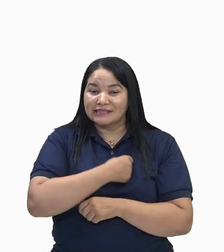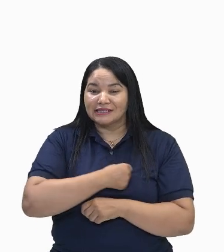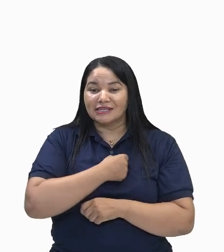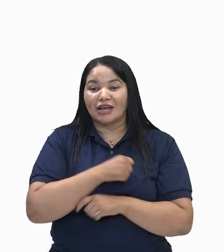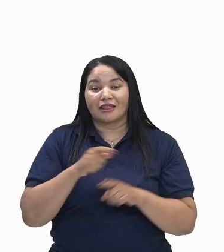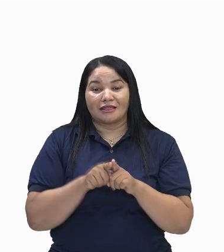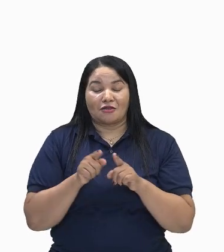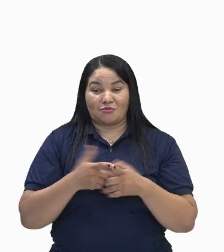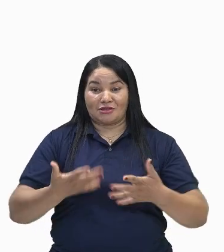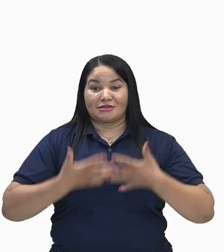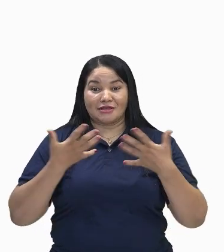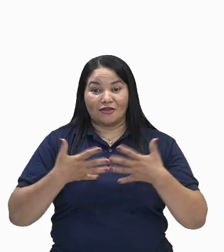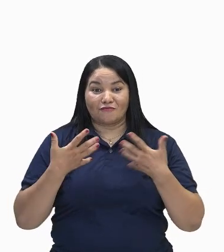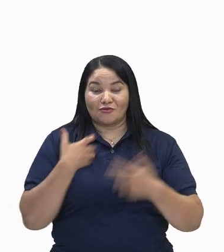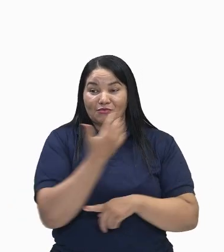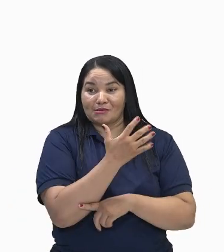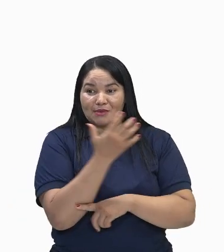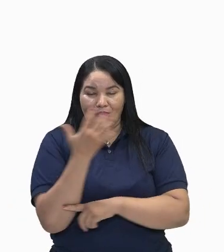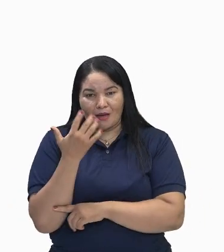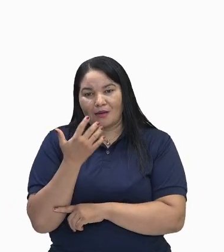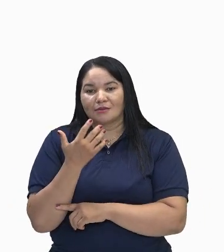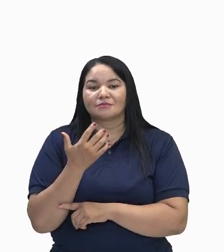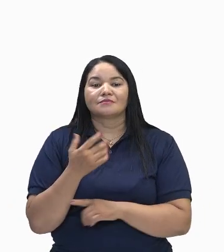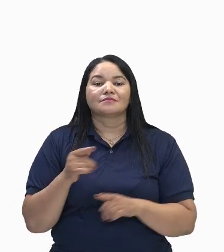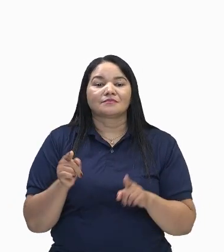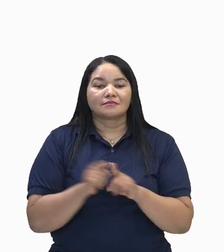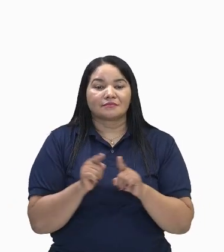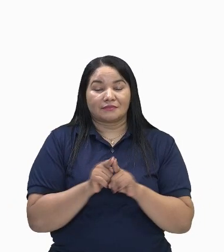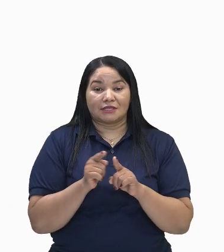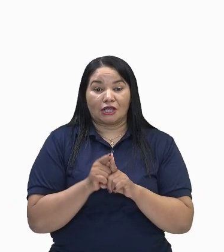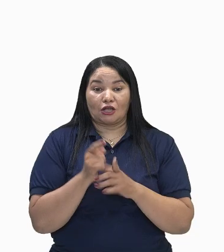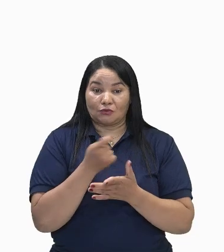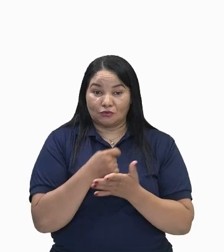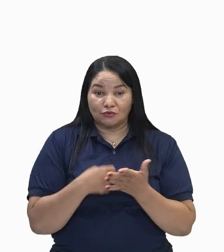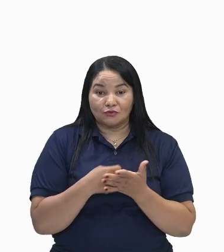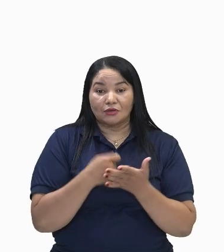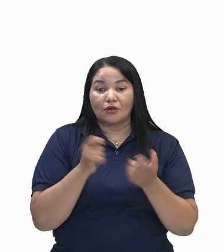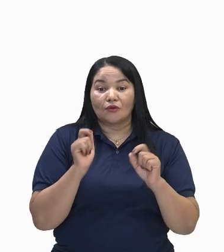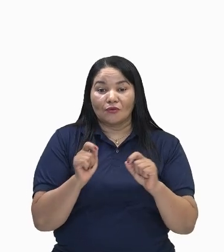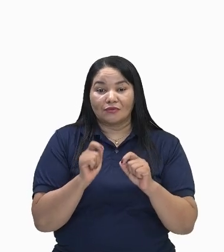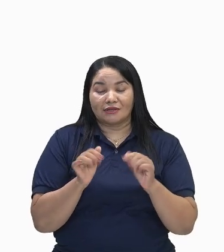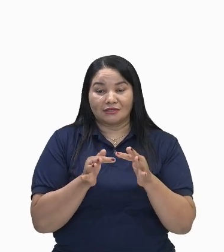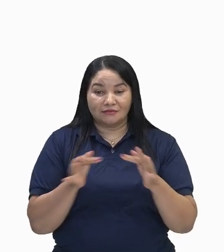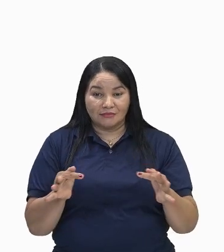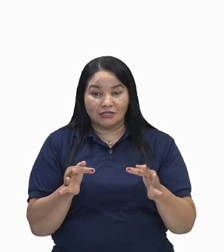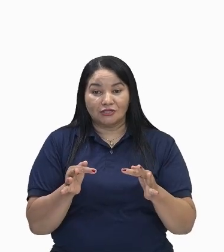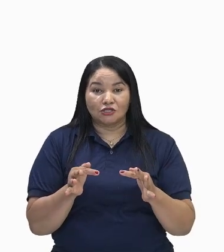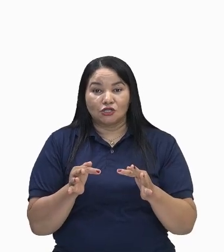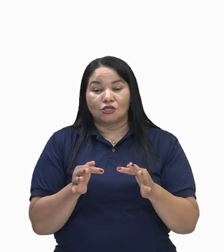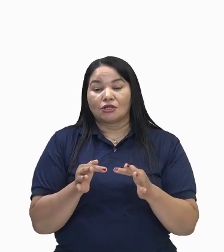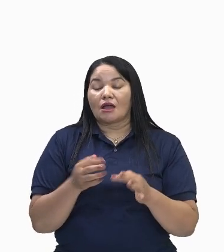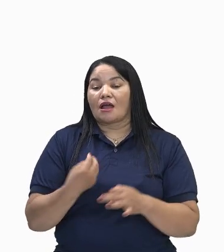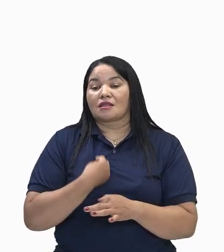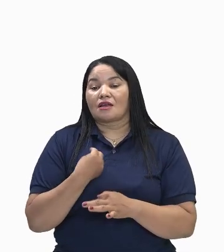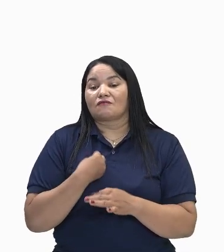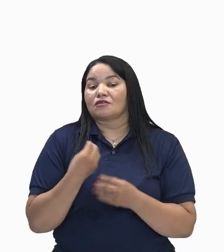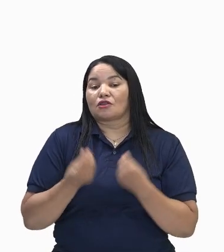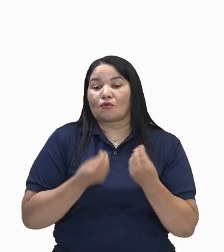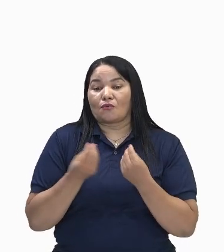da exaltação da natureza. O eu lírico fala da simplicidade bucólica como um